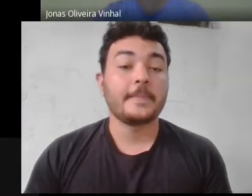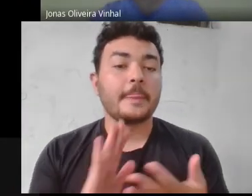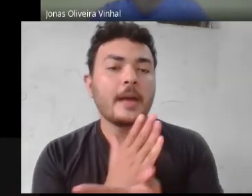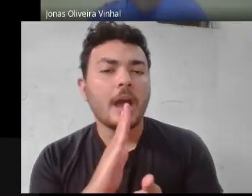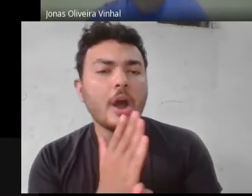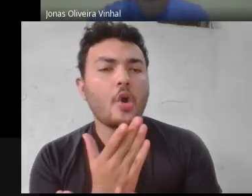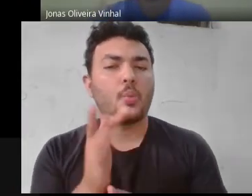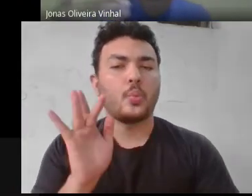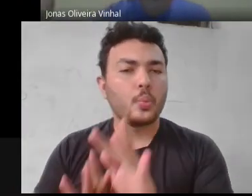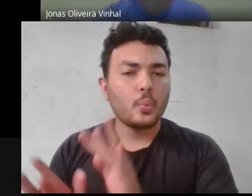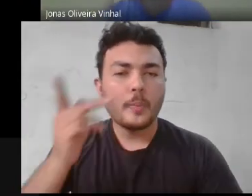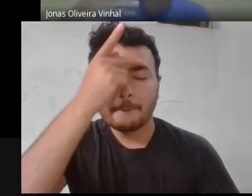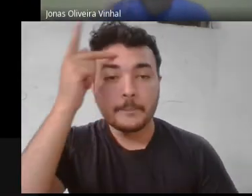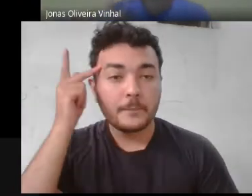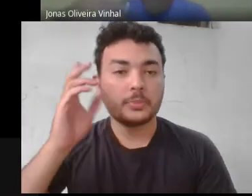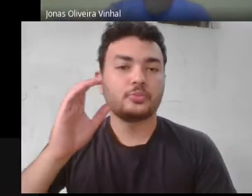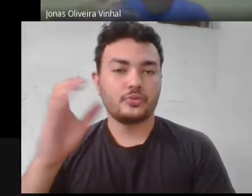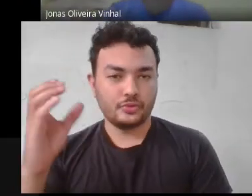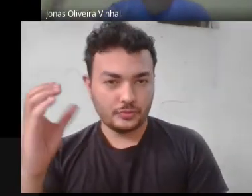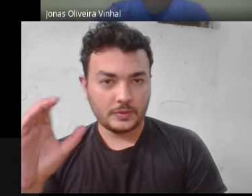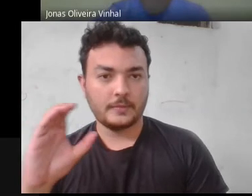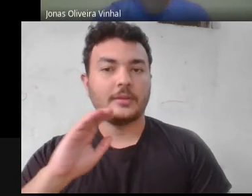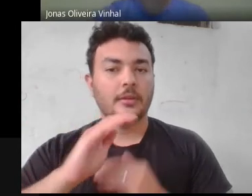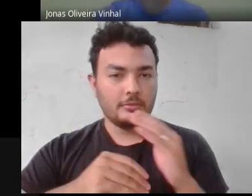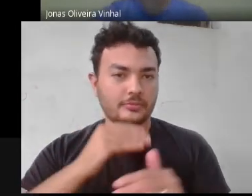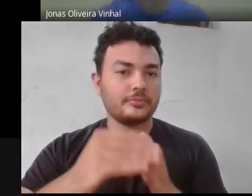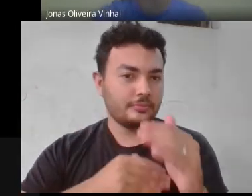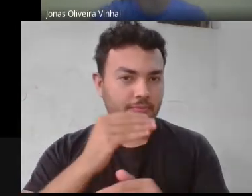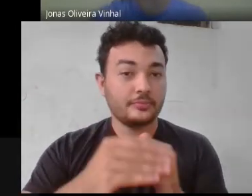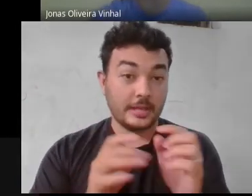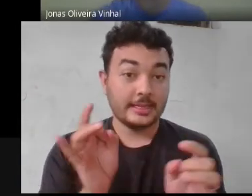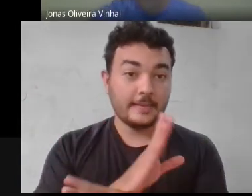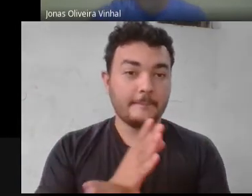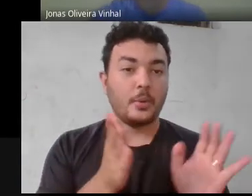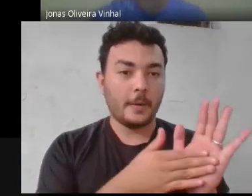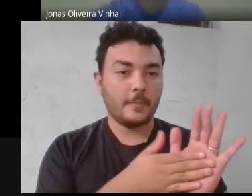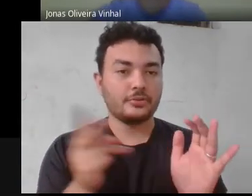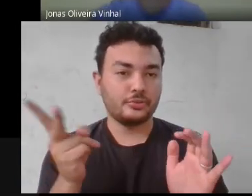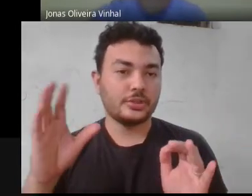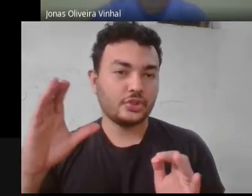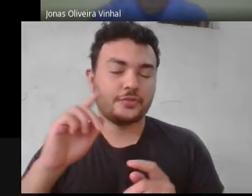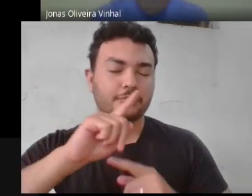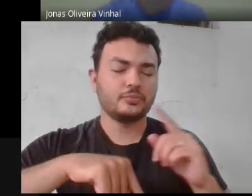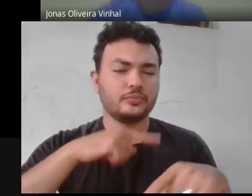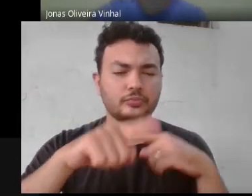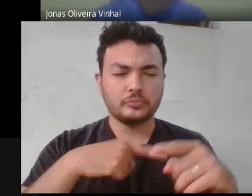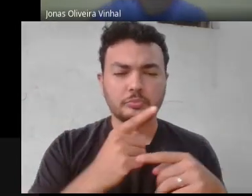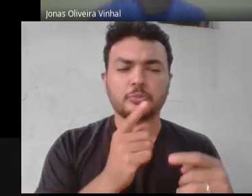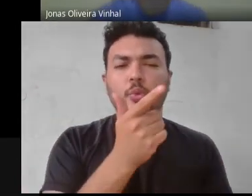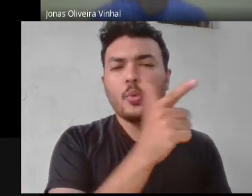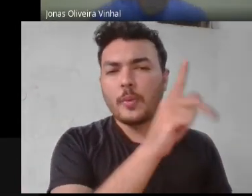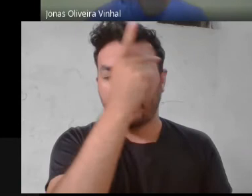outros cientistas, né, no decorrer do desenvolvimento, após a proposição da TLV por esses dois cientistas associado